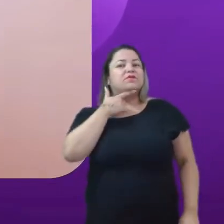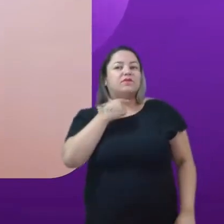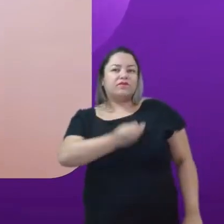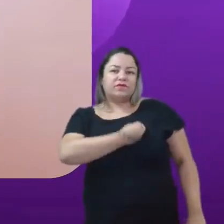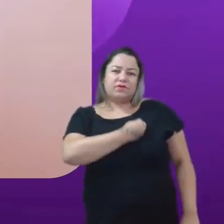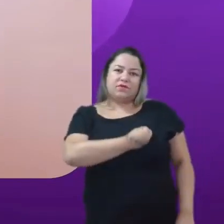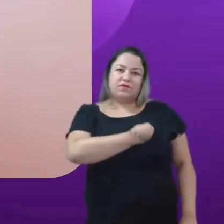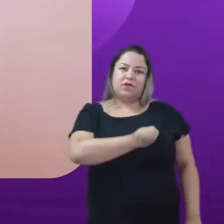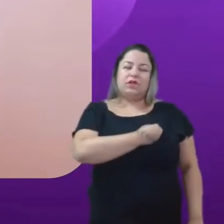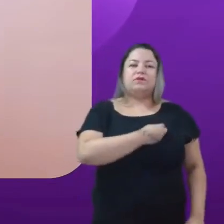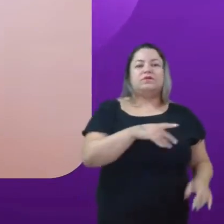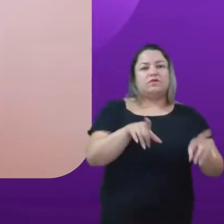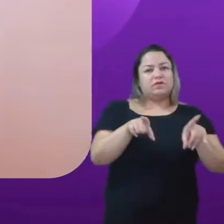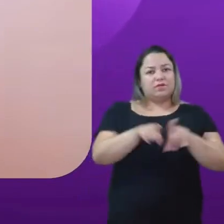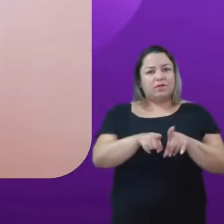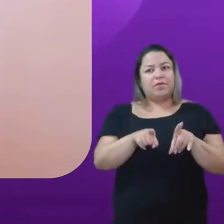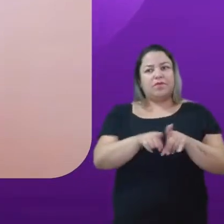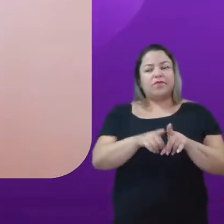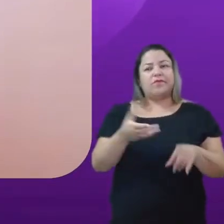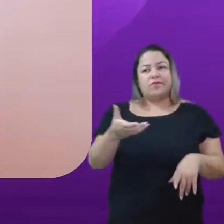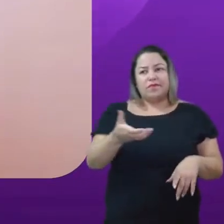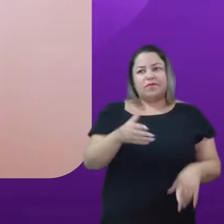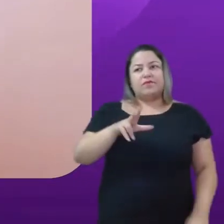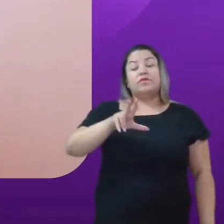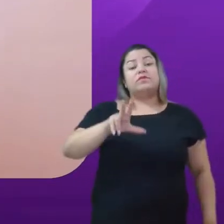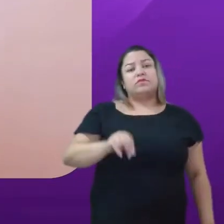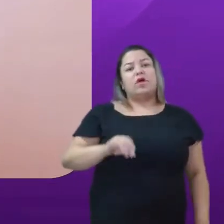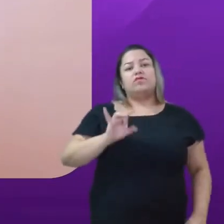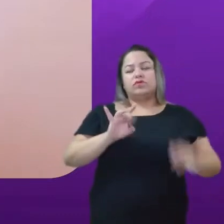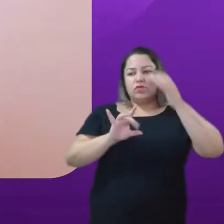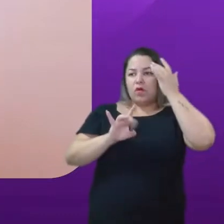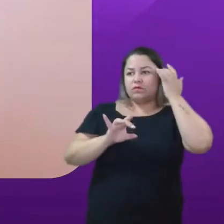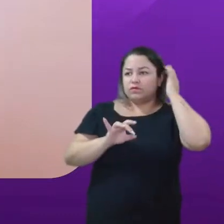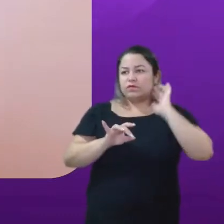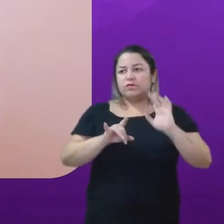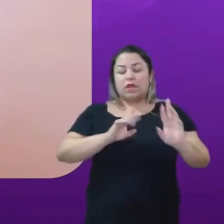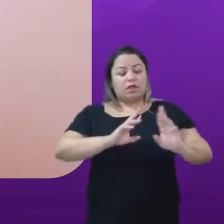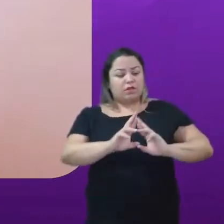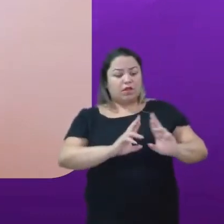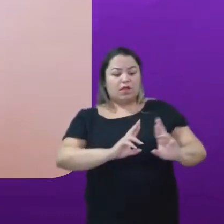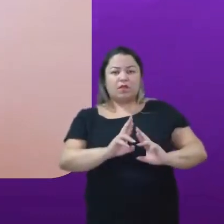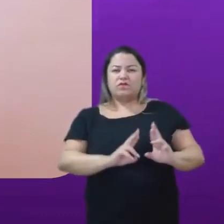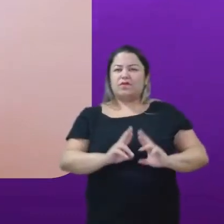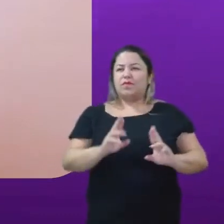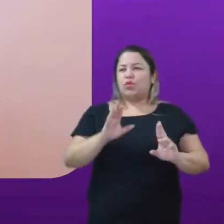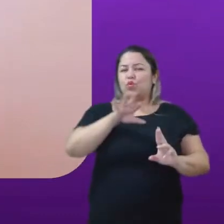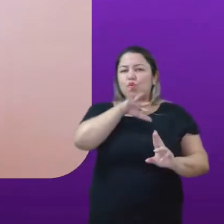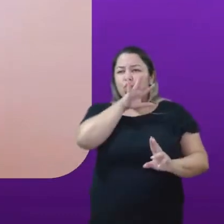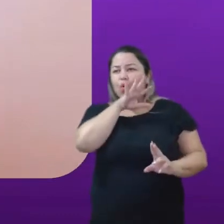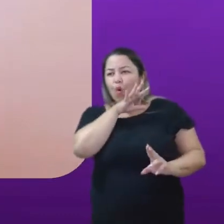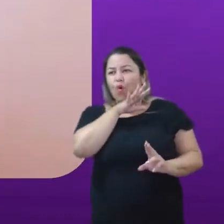com companheiros ou companheiras que queiram estar e não em situações em relacionamentos abusivos, em